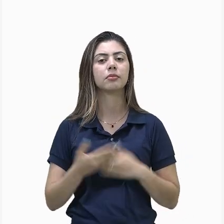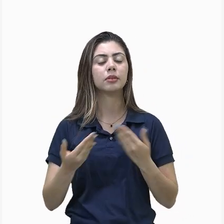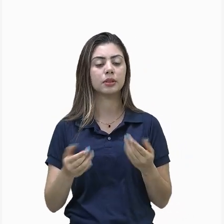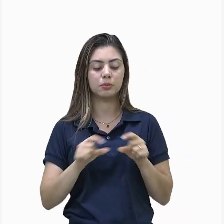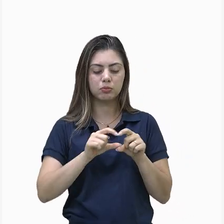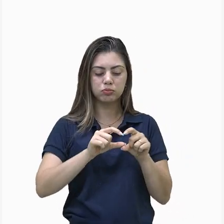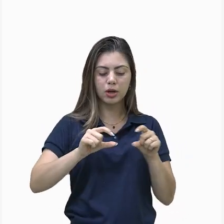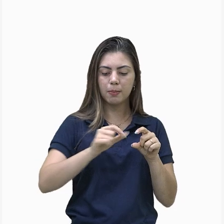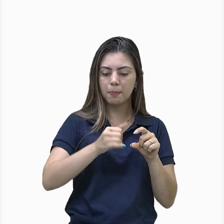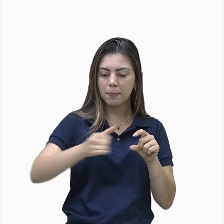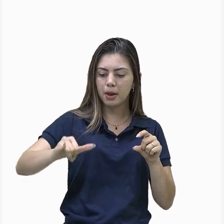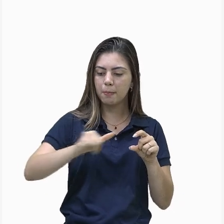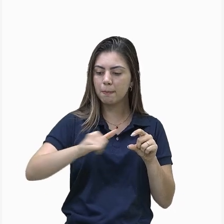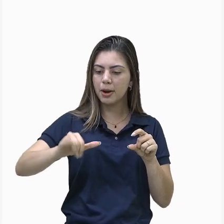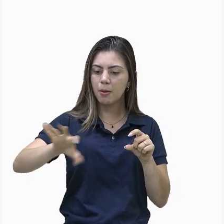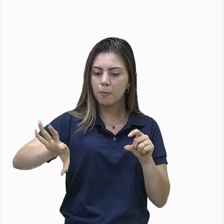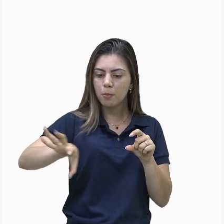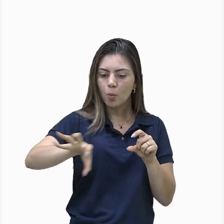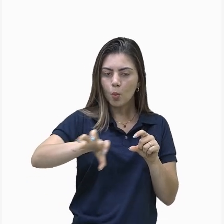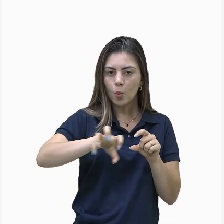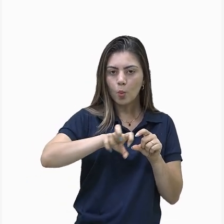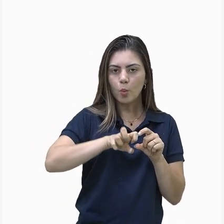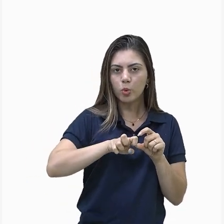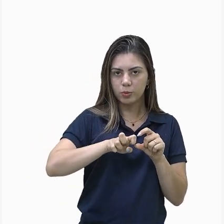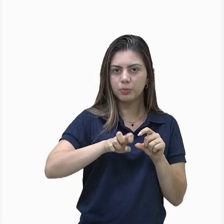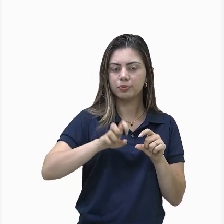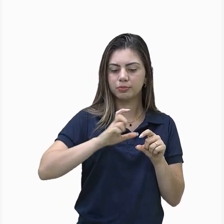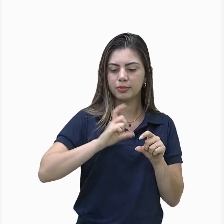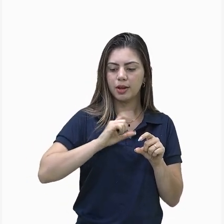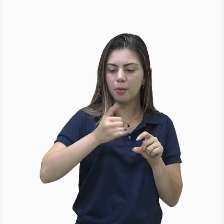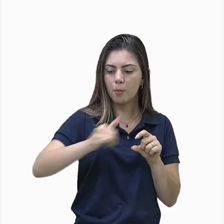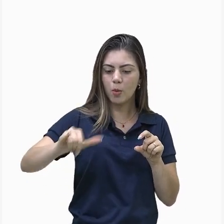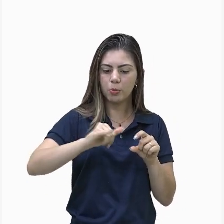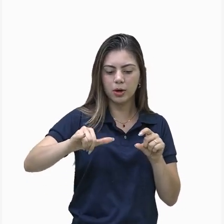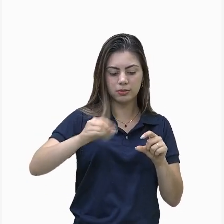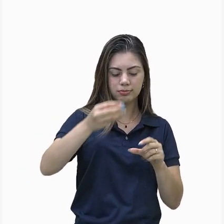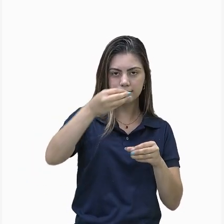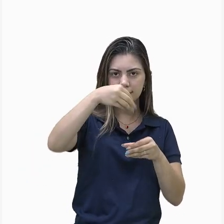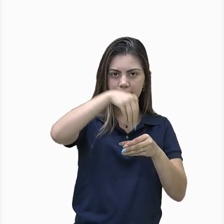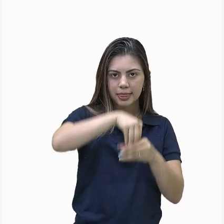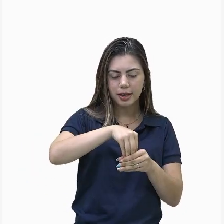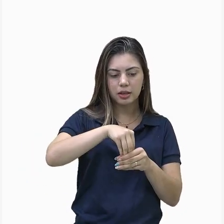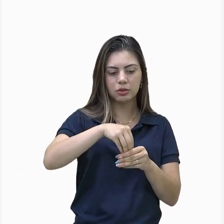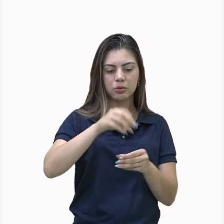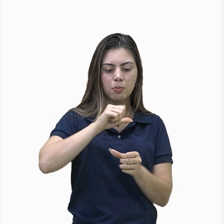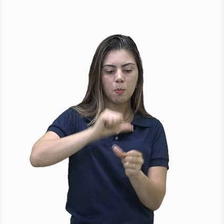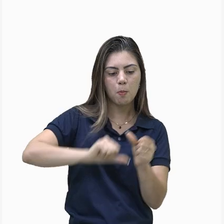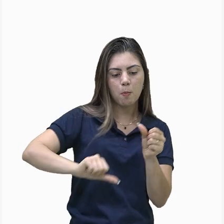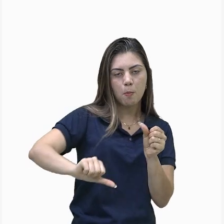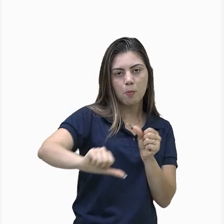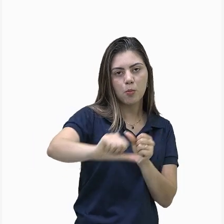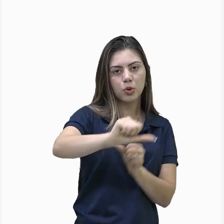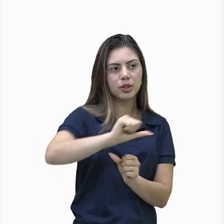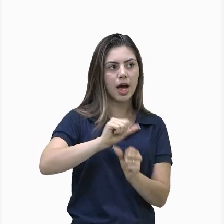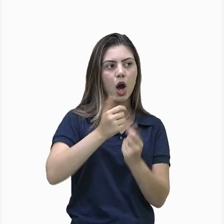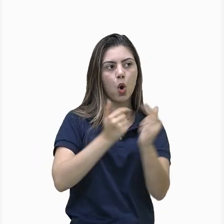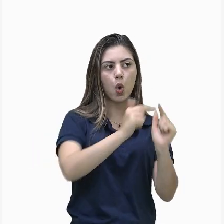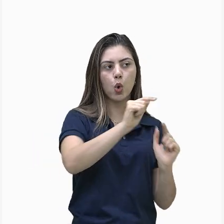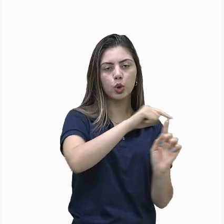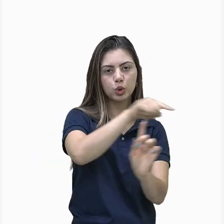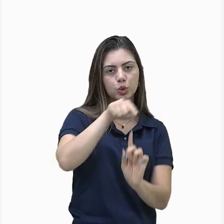capazes de converter a energia elétrica em outra forma